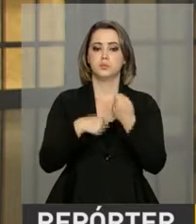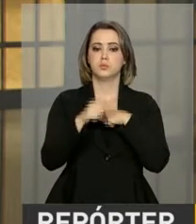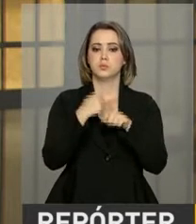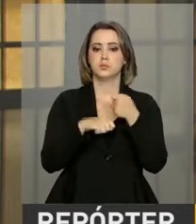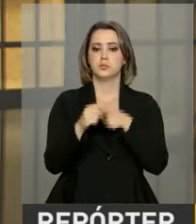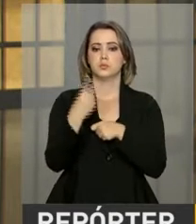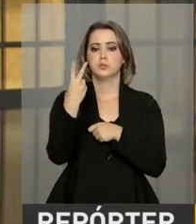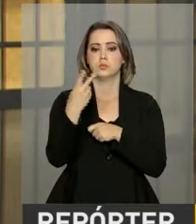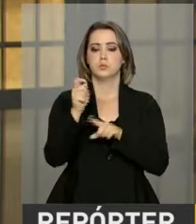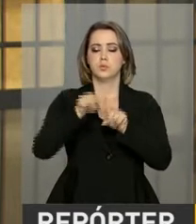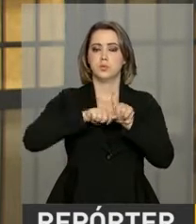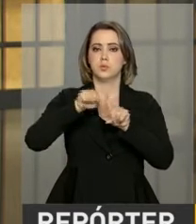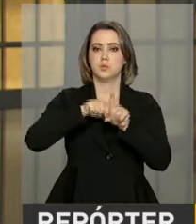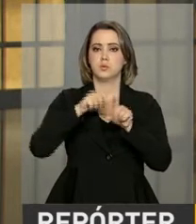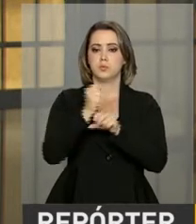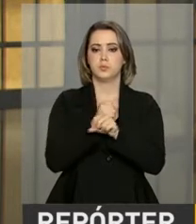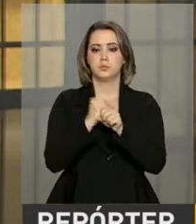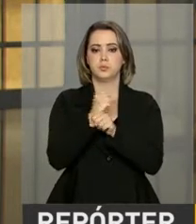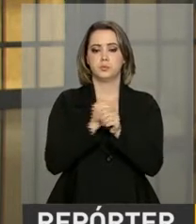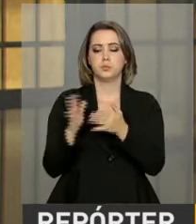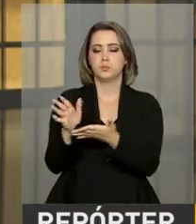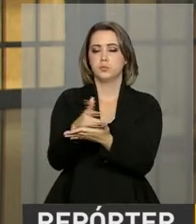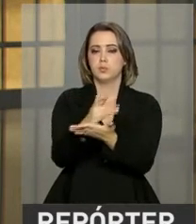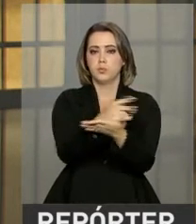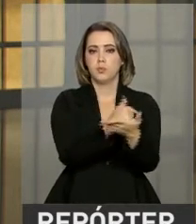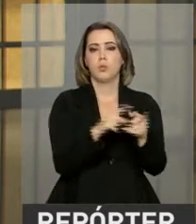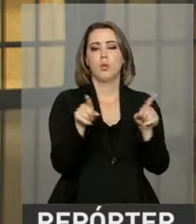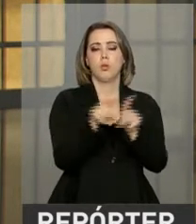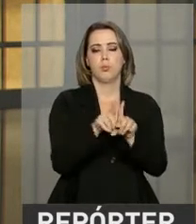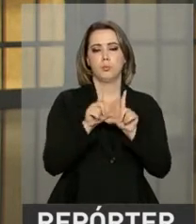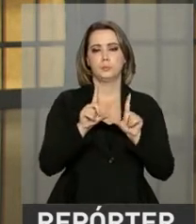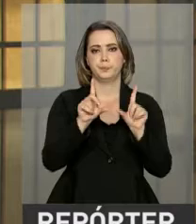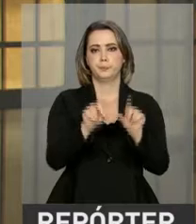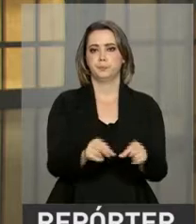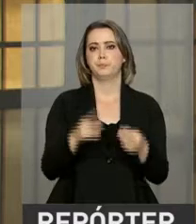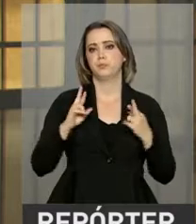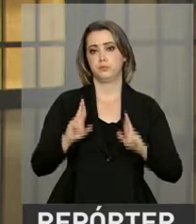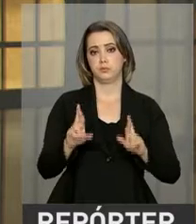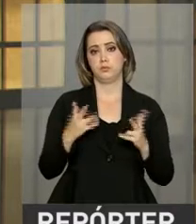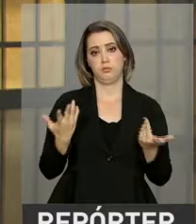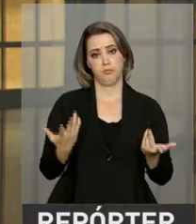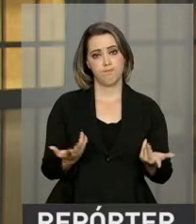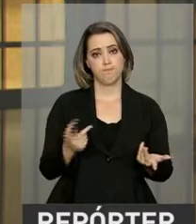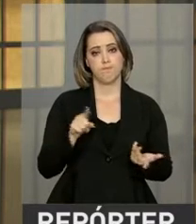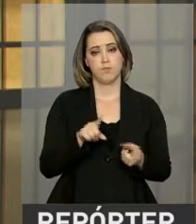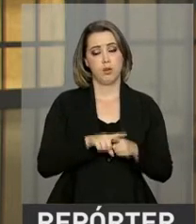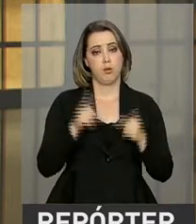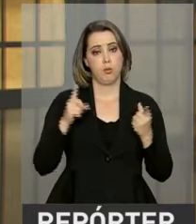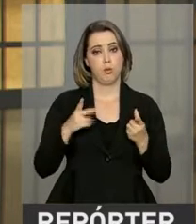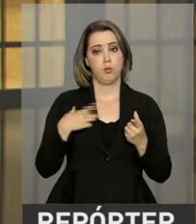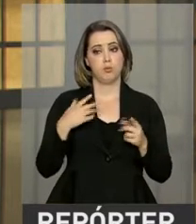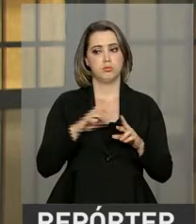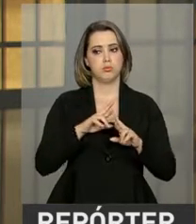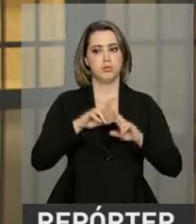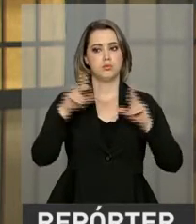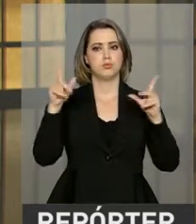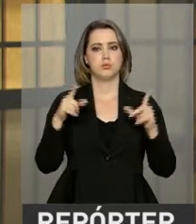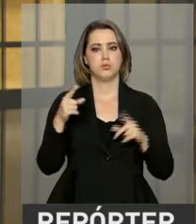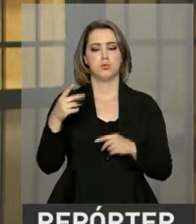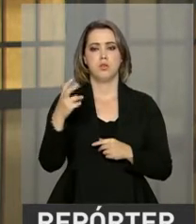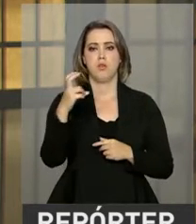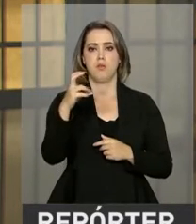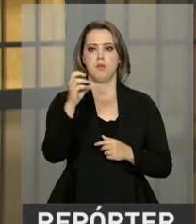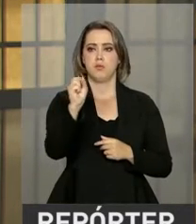dois meses do ano as receitas federais também foram menores que o esperado a diferença de aproximadamente 58